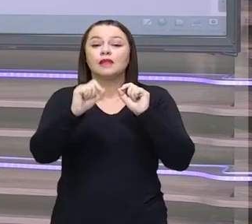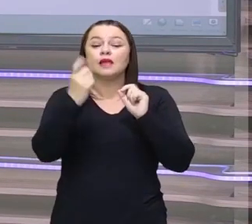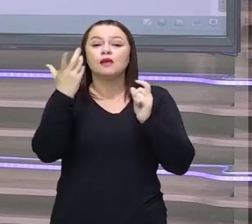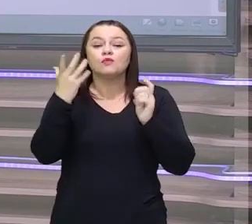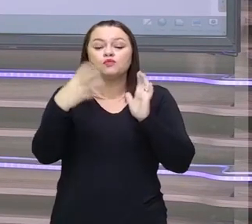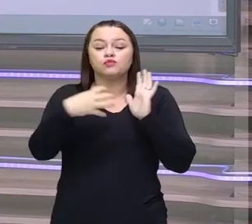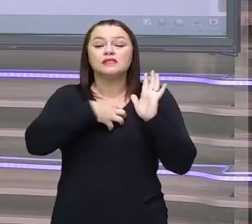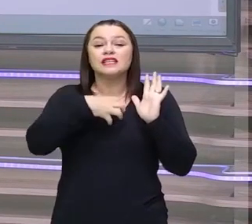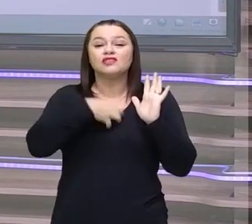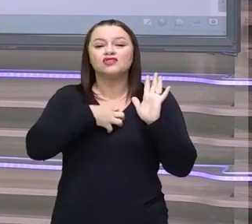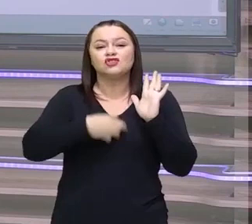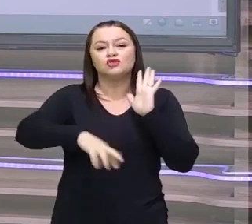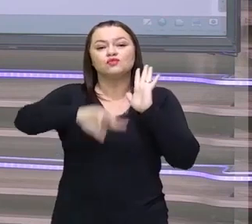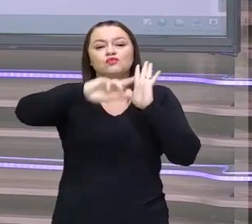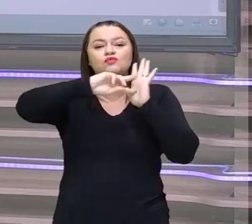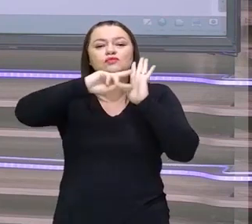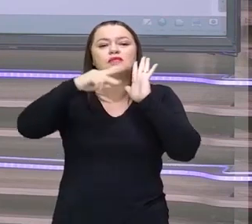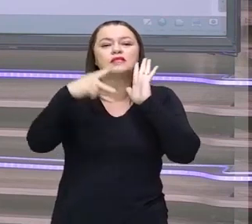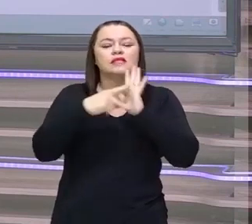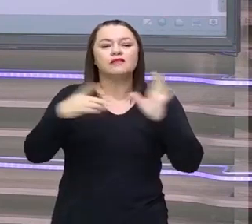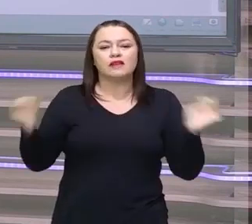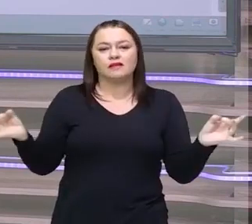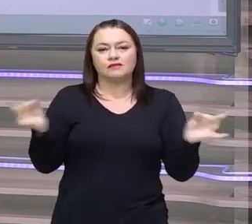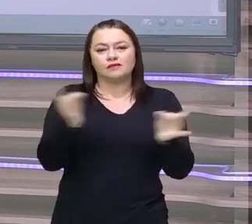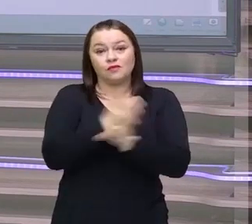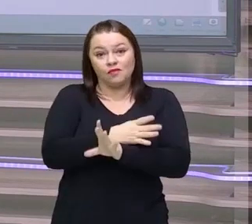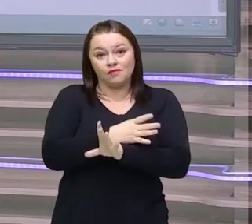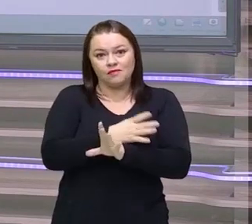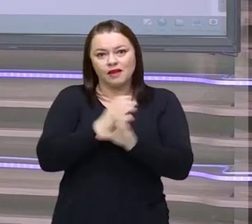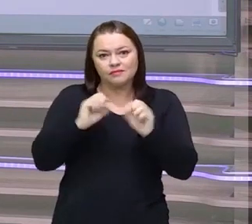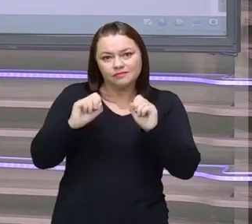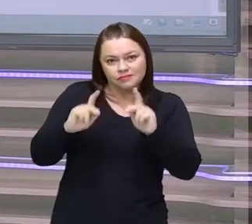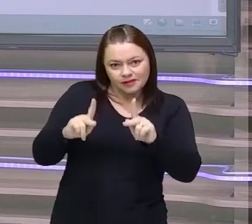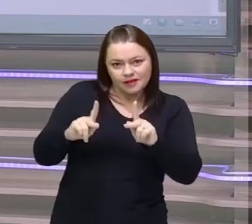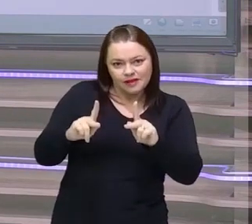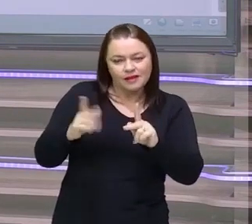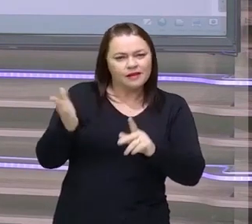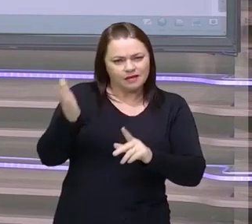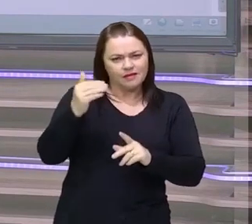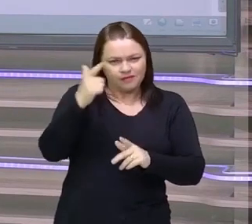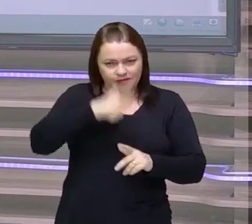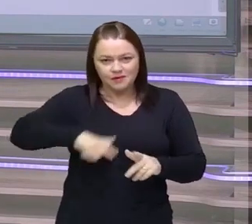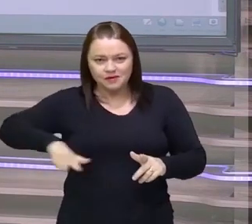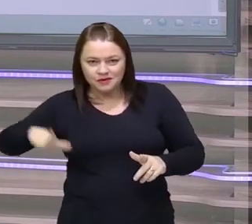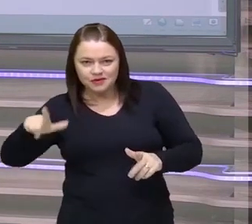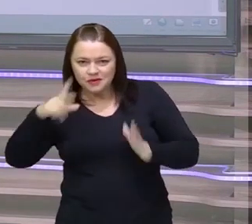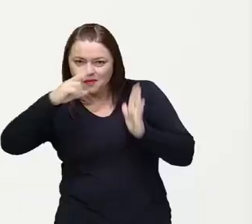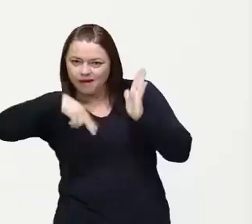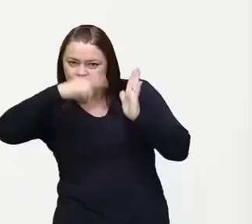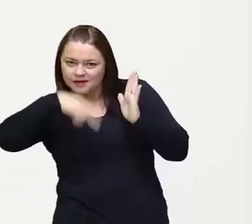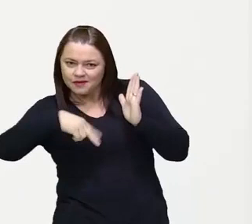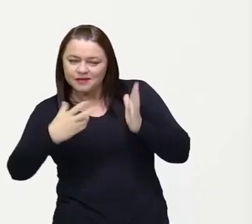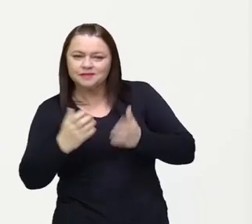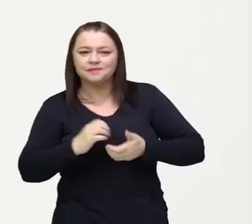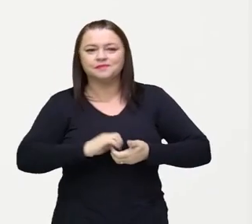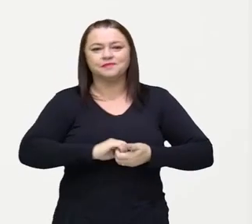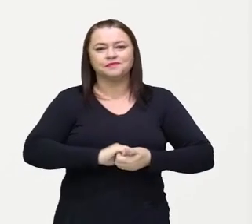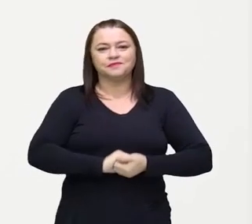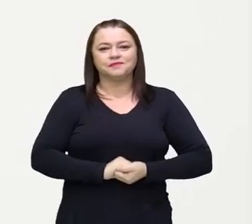ter uma explicação concreta, tá certo? Ok? Vamos continuar nossa leitura aqui.